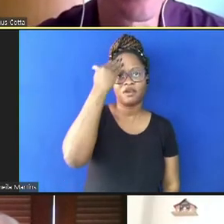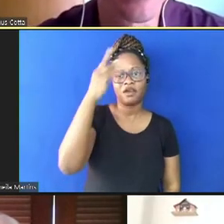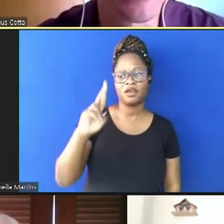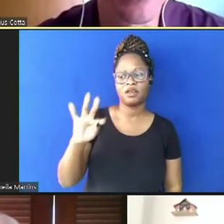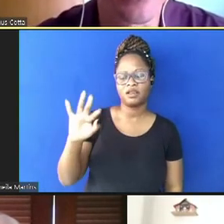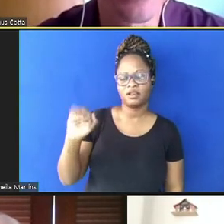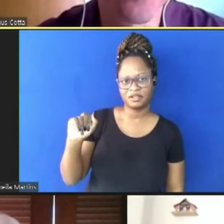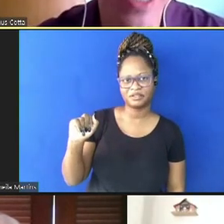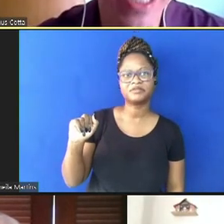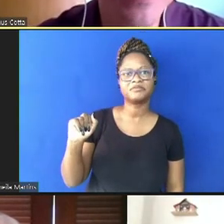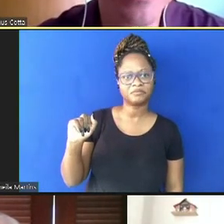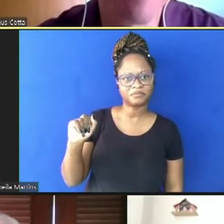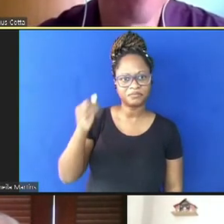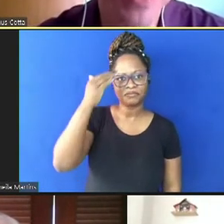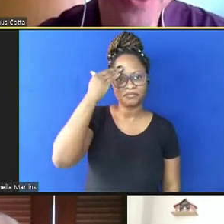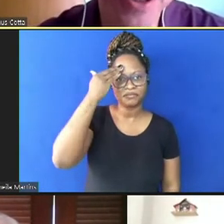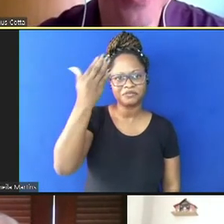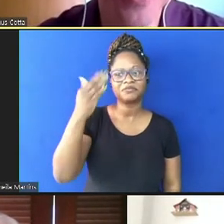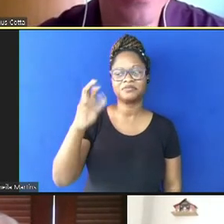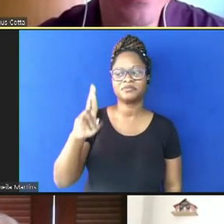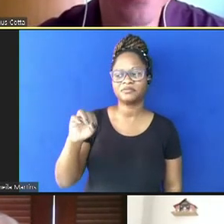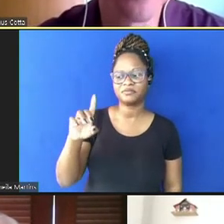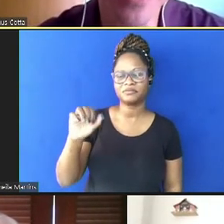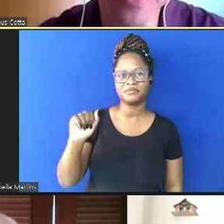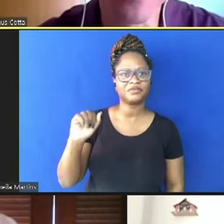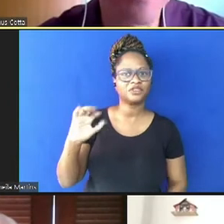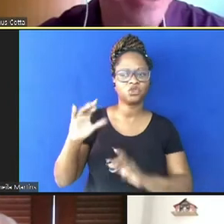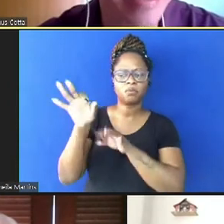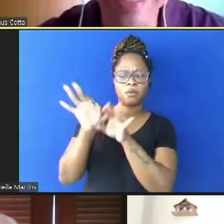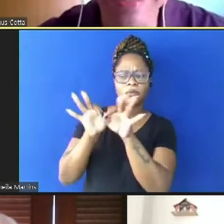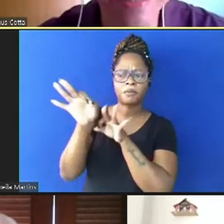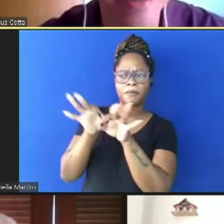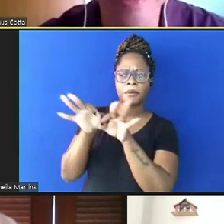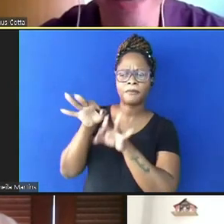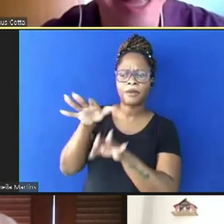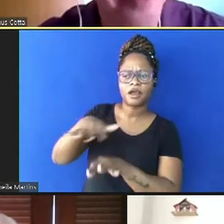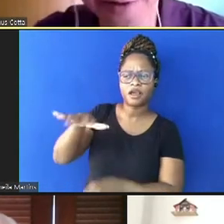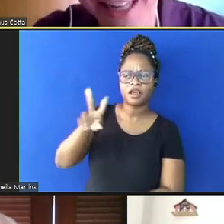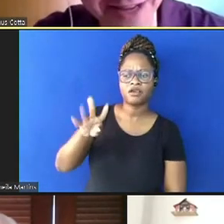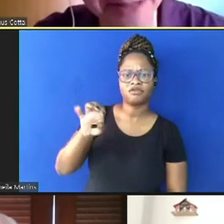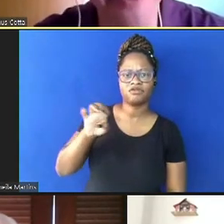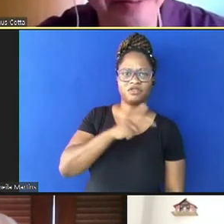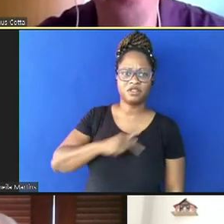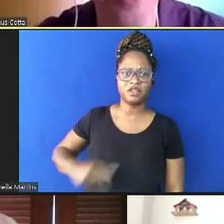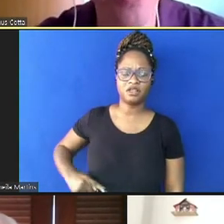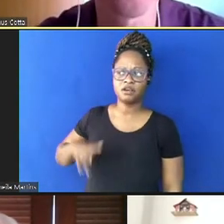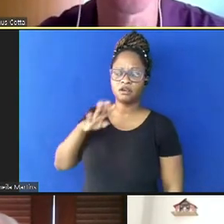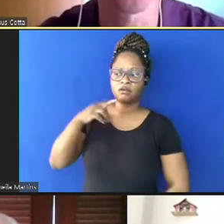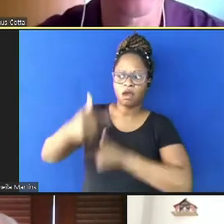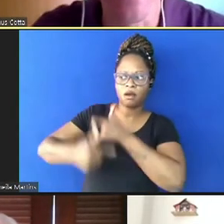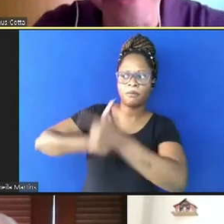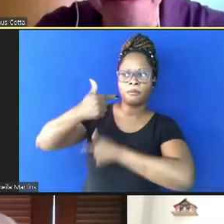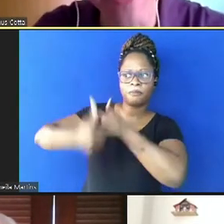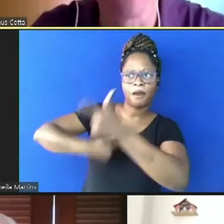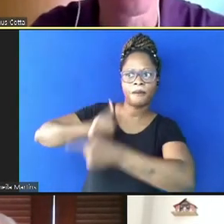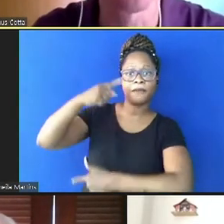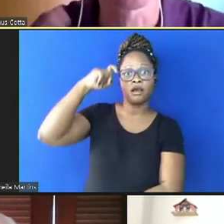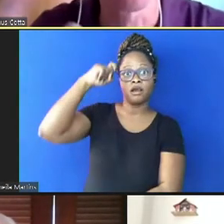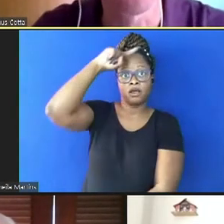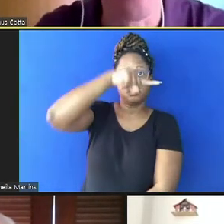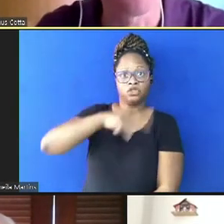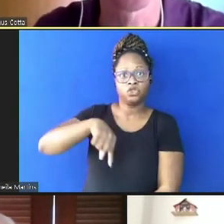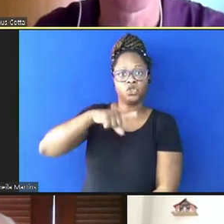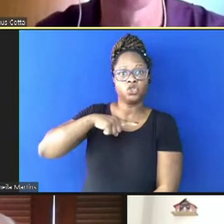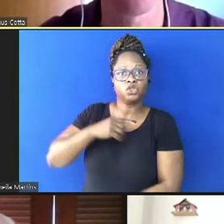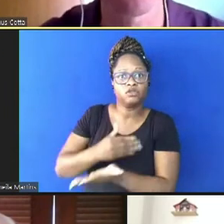né, Rita Duarte, na parte toda de organização de eventos da vice-presidência, incansável. Ela mesma já comentou a dificuldade que tivemos até no início